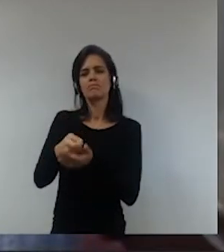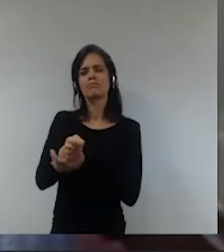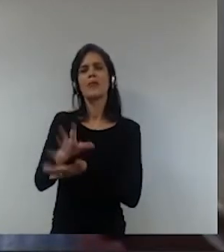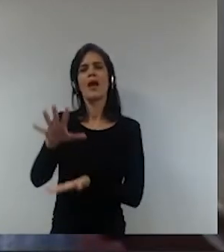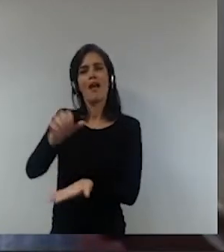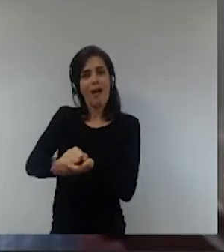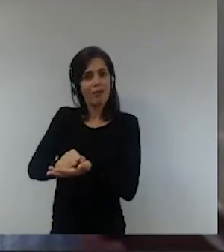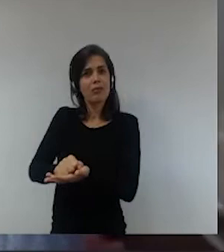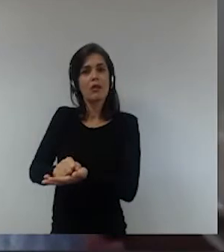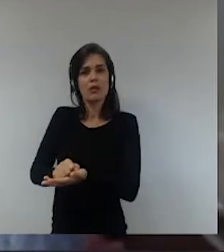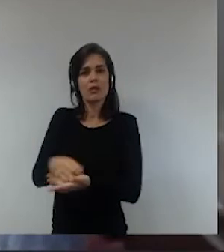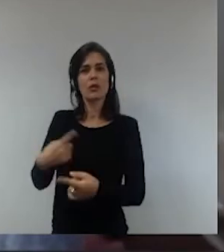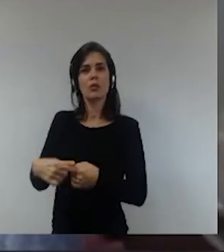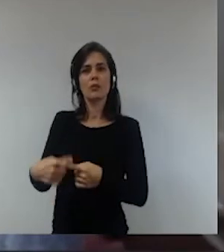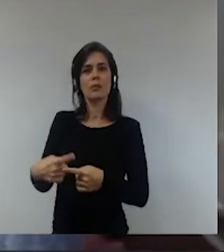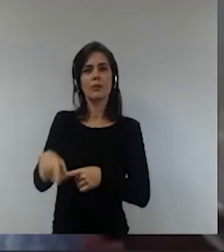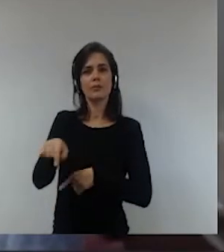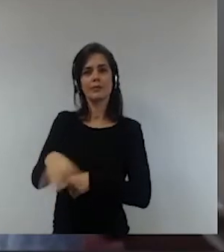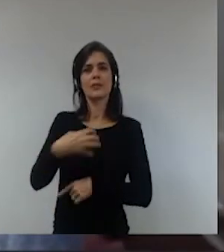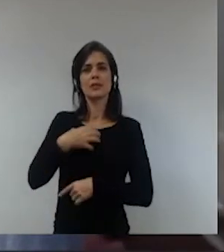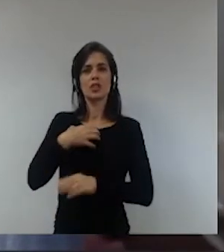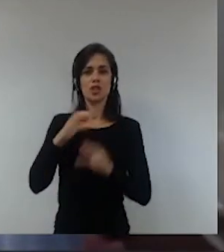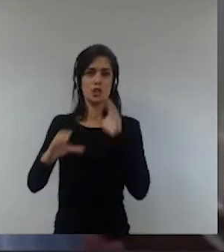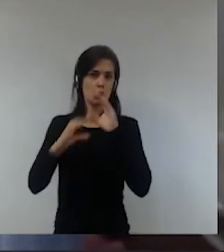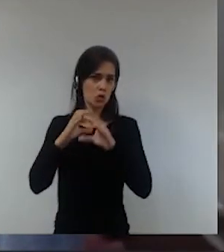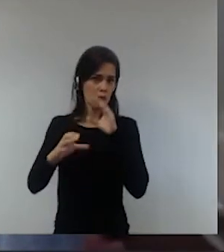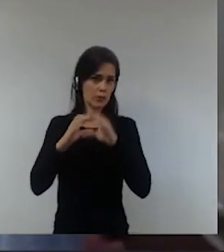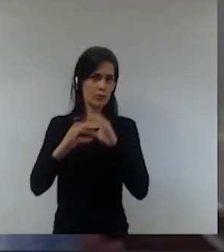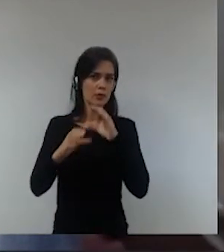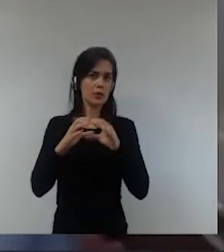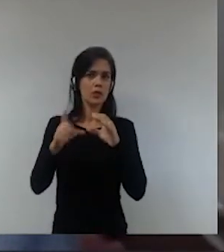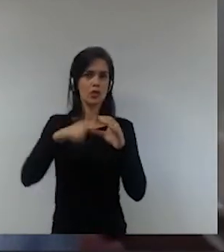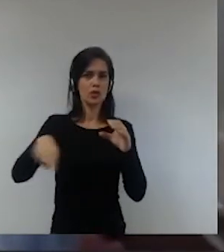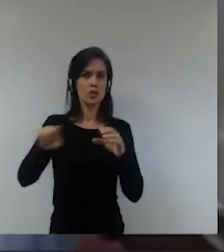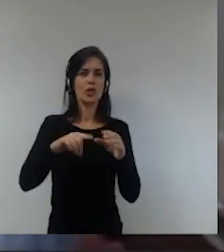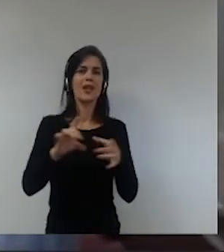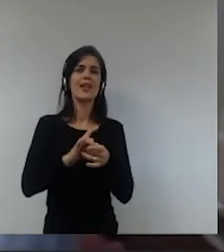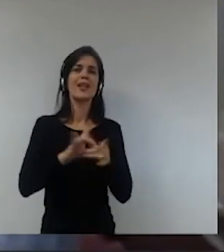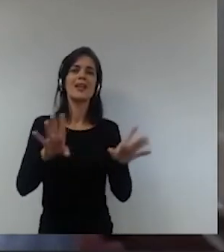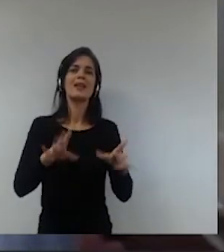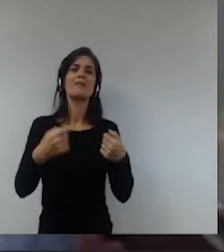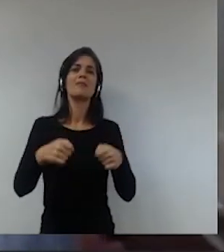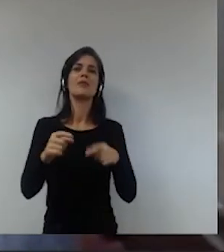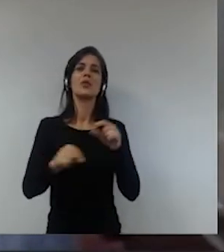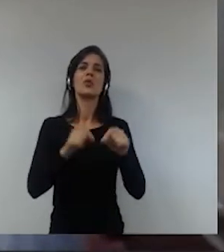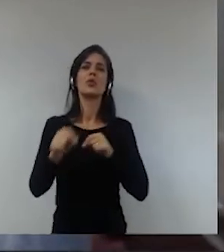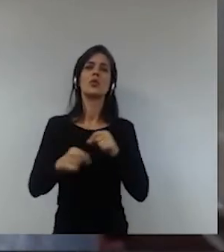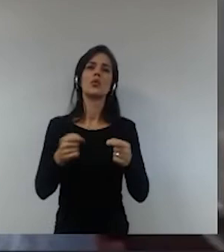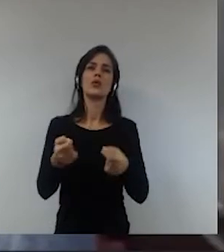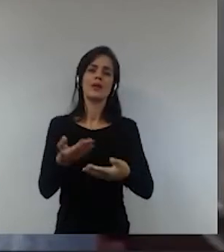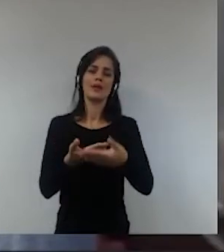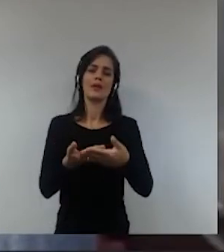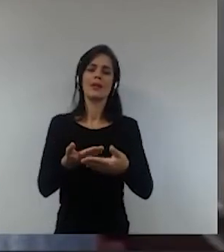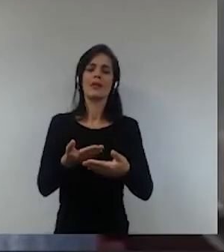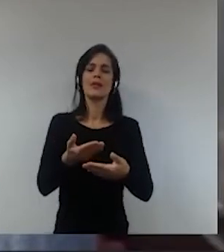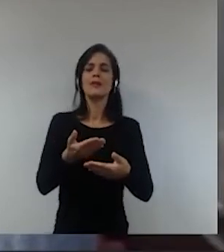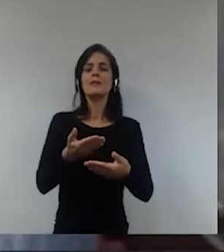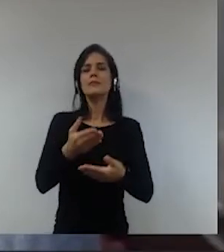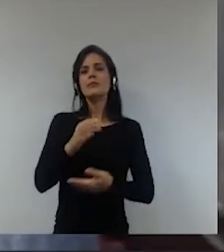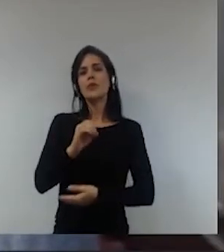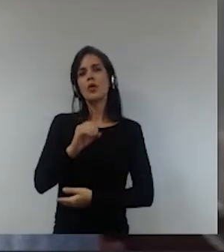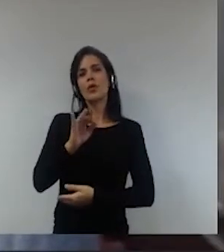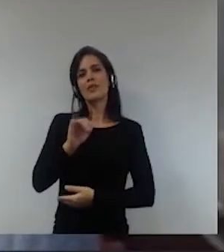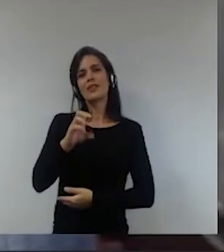Afinal, nessa forma de comunicação dos atos, a gente, inclusive, dispensa a necessidade da intermediação dos oficiais